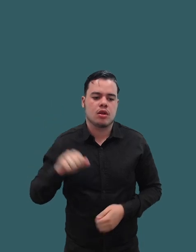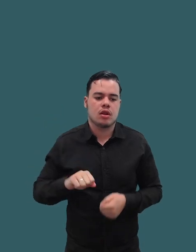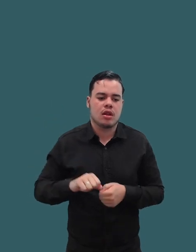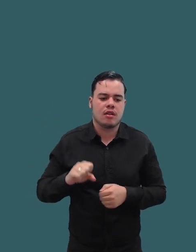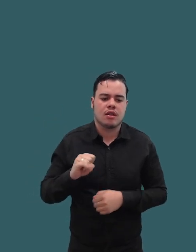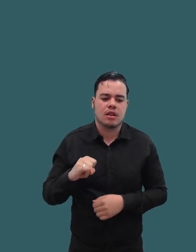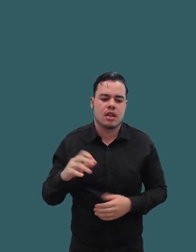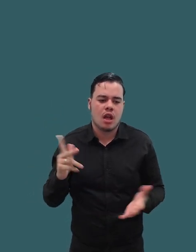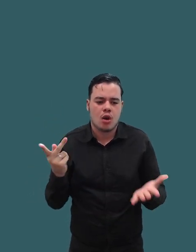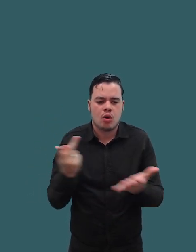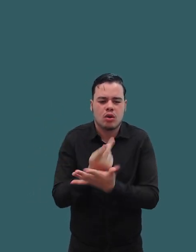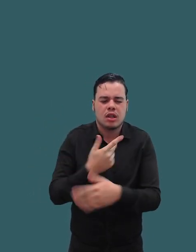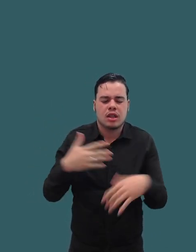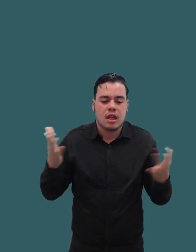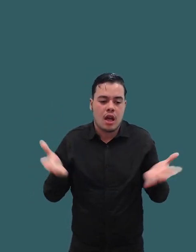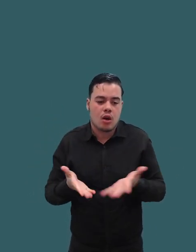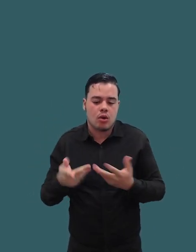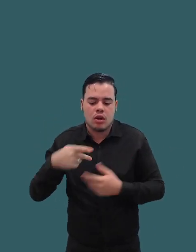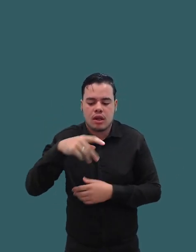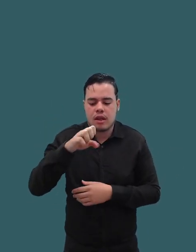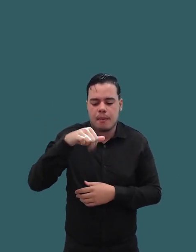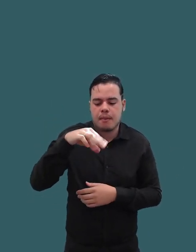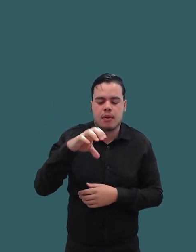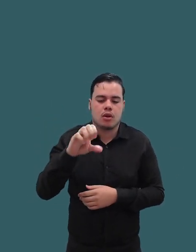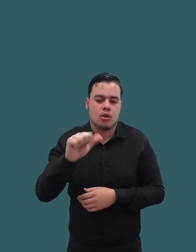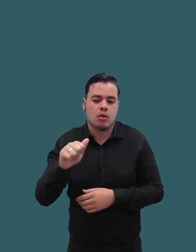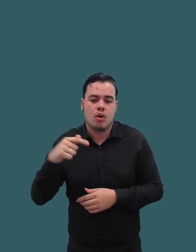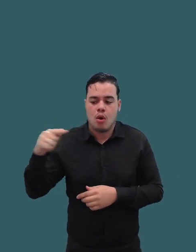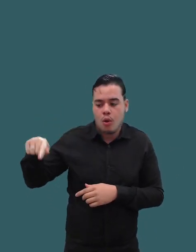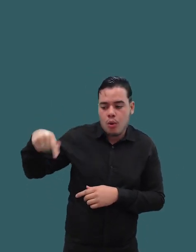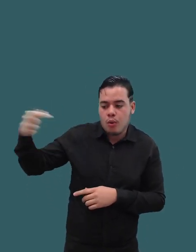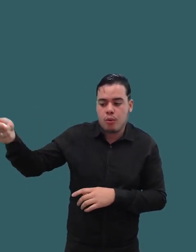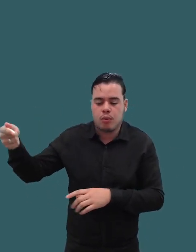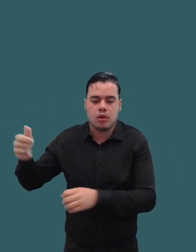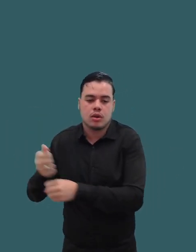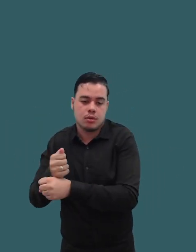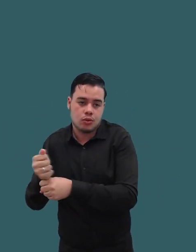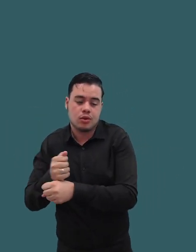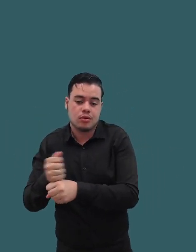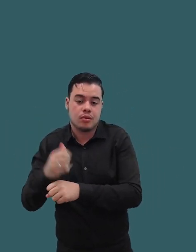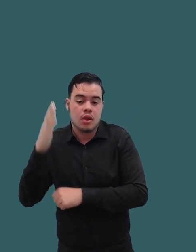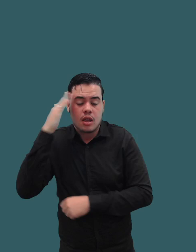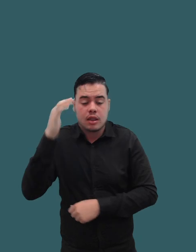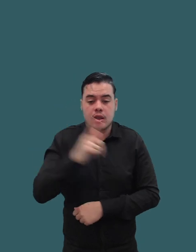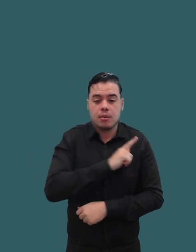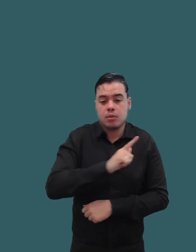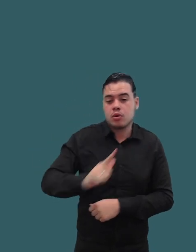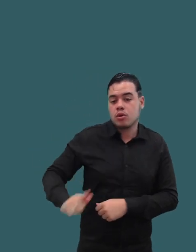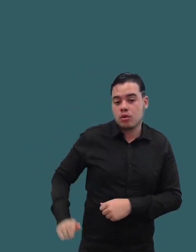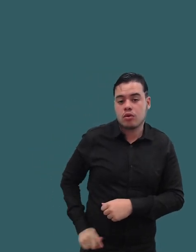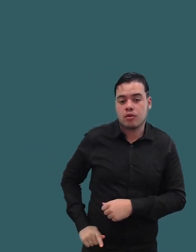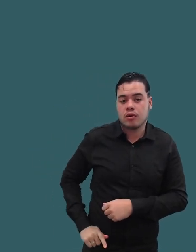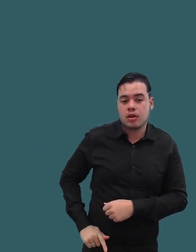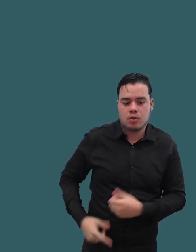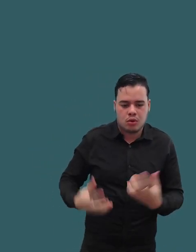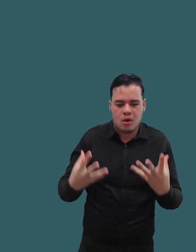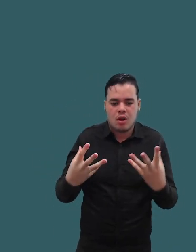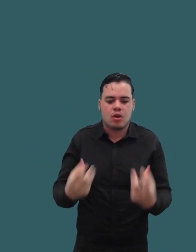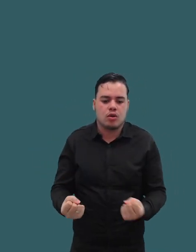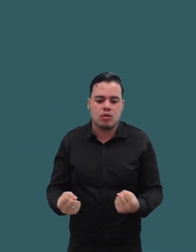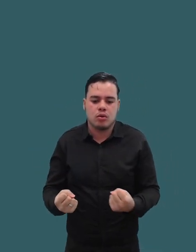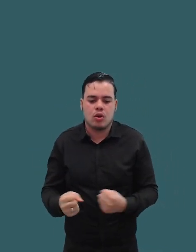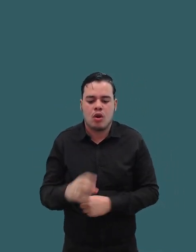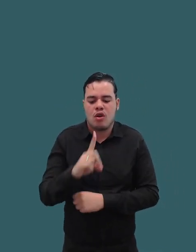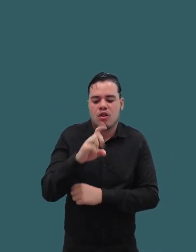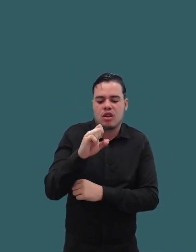fazer valer agora na peloa deste, né, do próximo ano. Sabemos que o governo assumiu um compromisso com o déficit